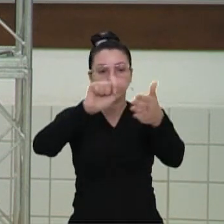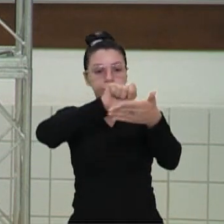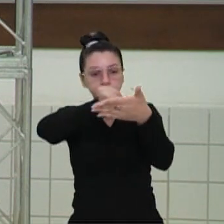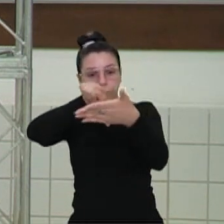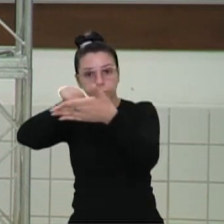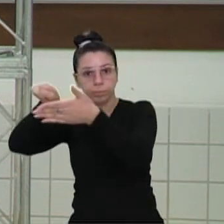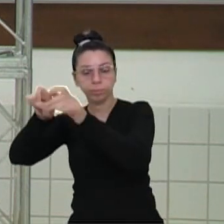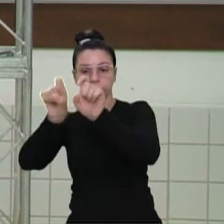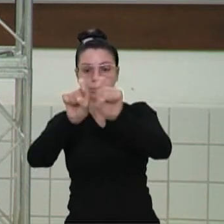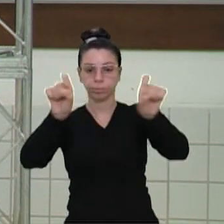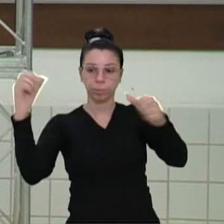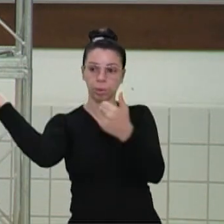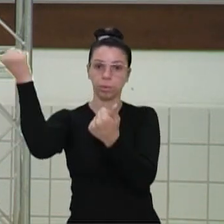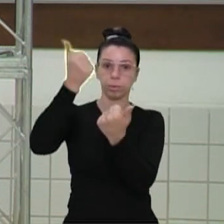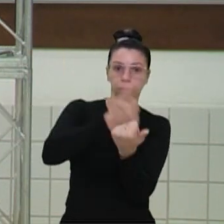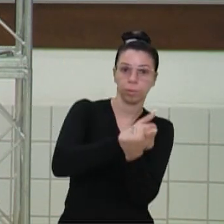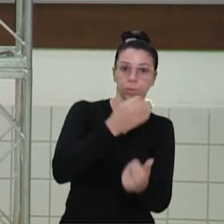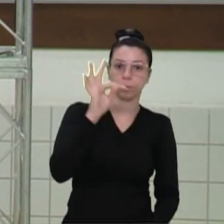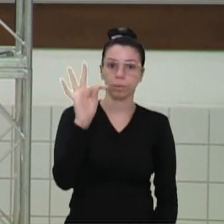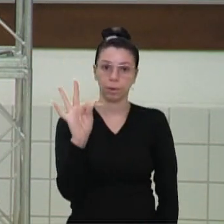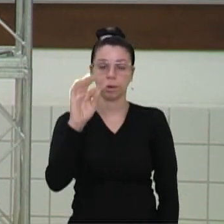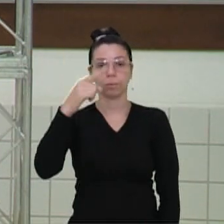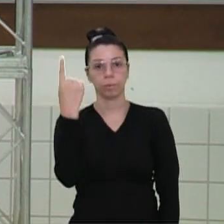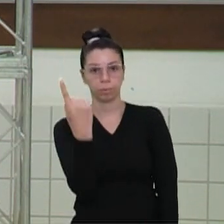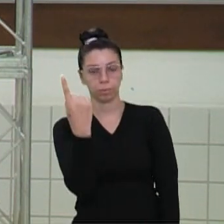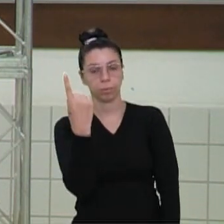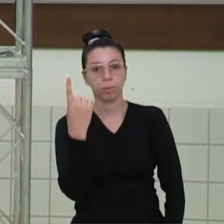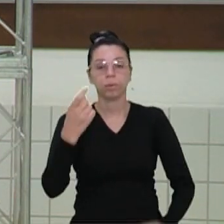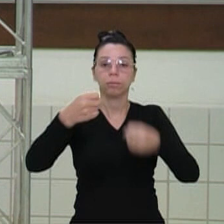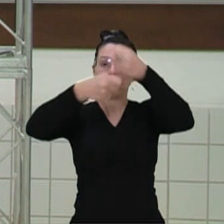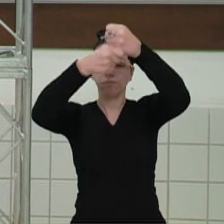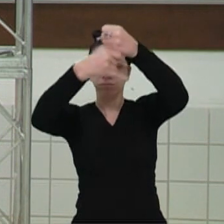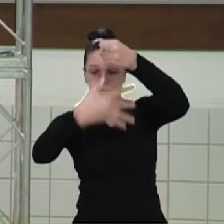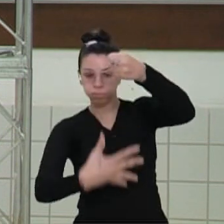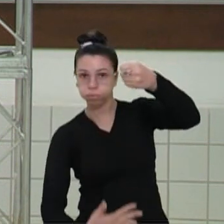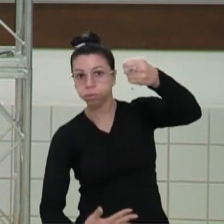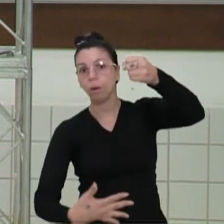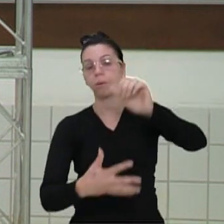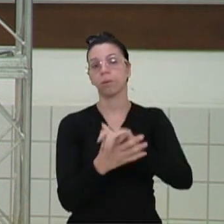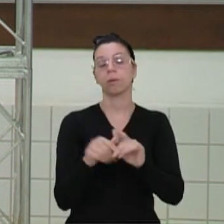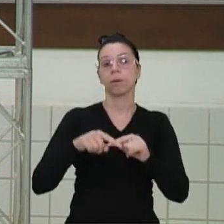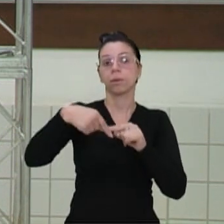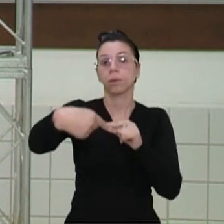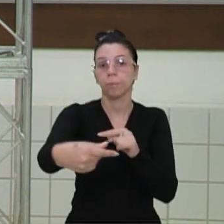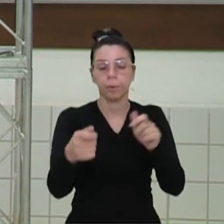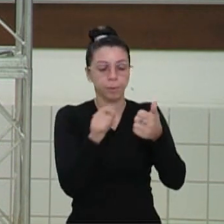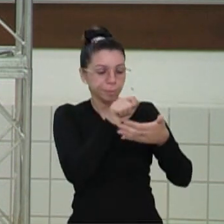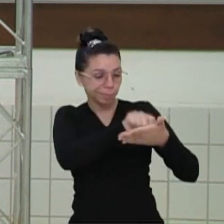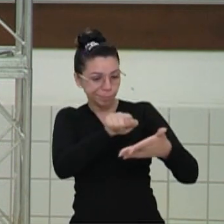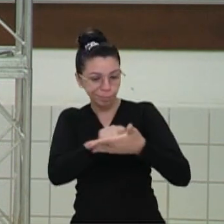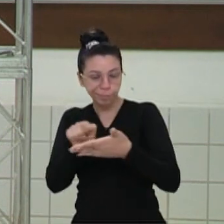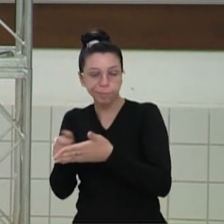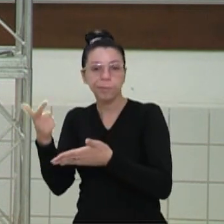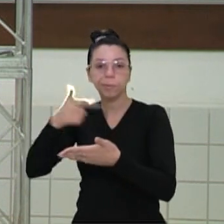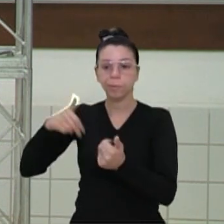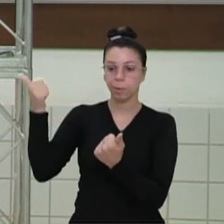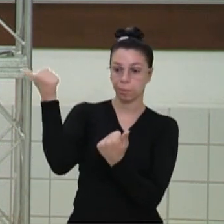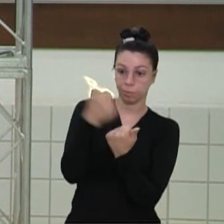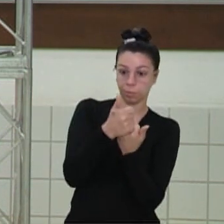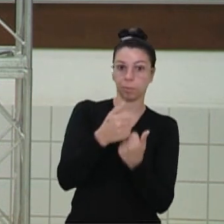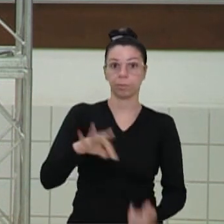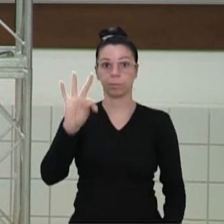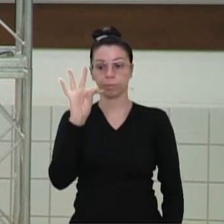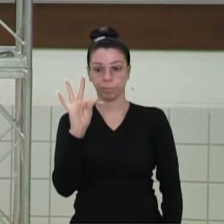equação, substitui o t por 1, desenvolve o cálculo. Depois escreve a equação de novo, substitui o t por